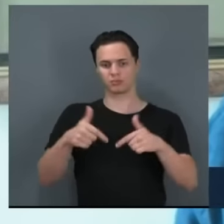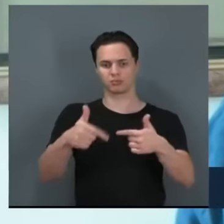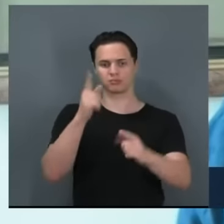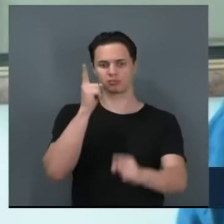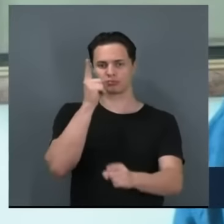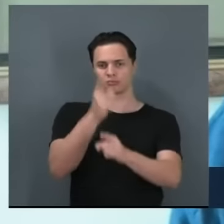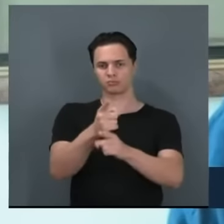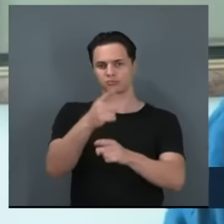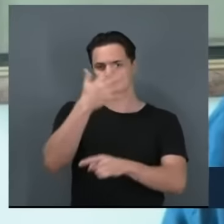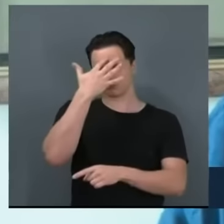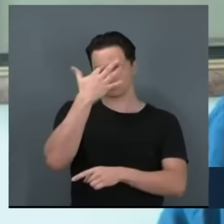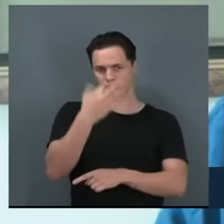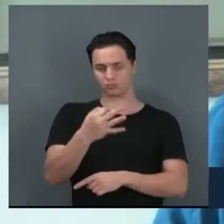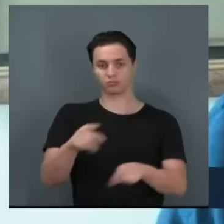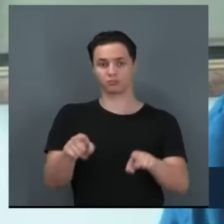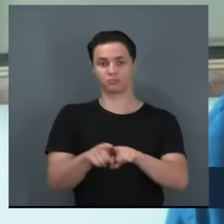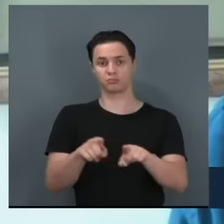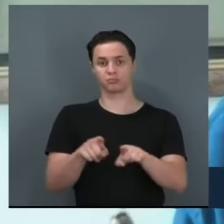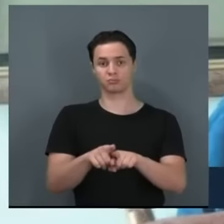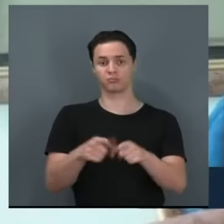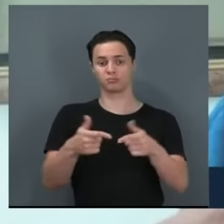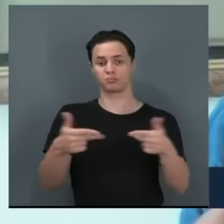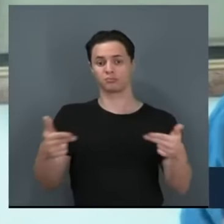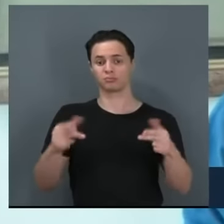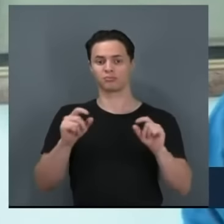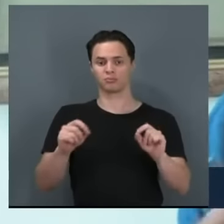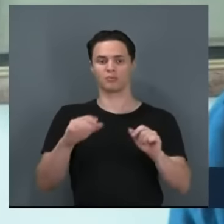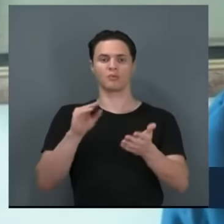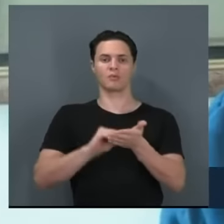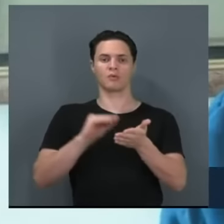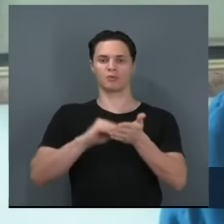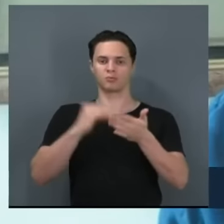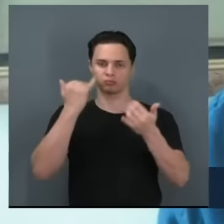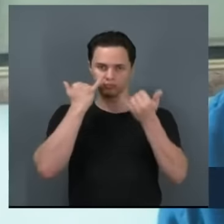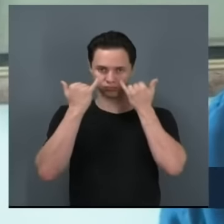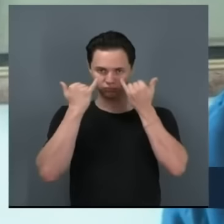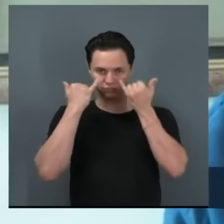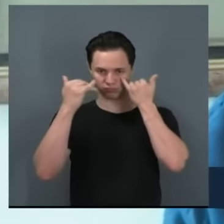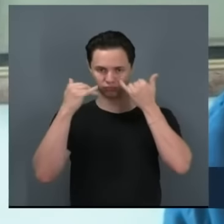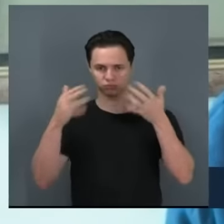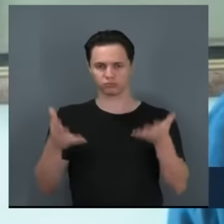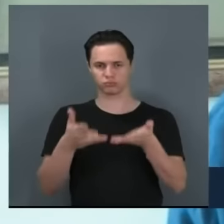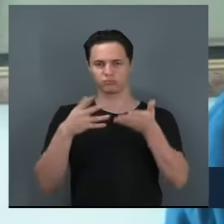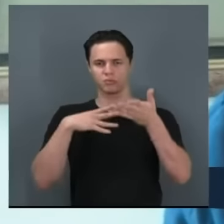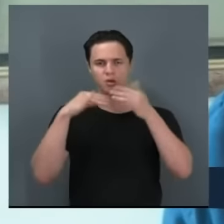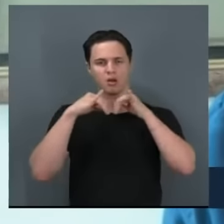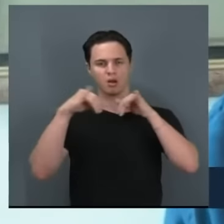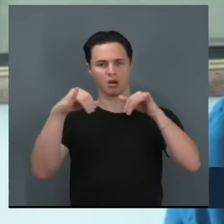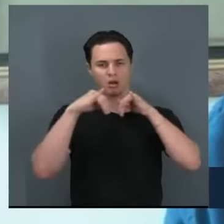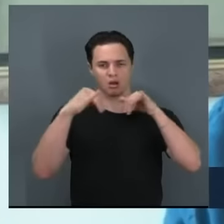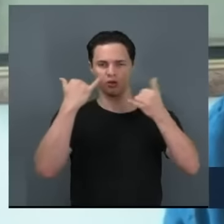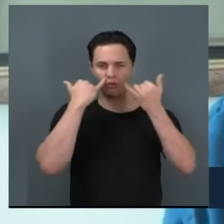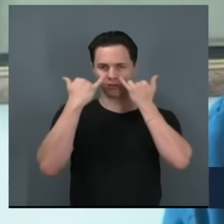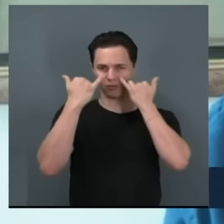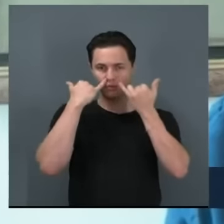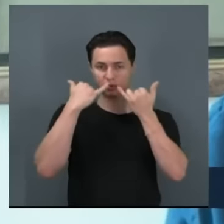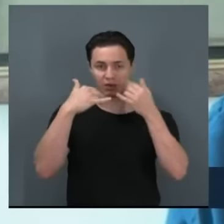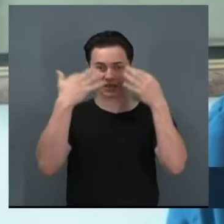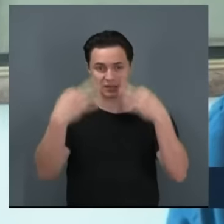e compreender o fenômeno da desinformação. Promover informações íntegras e responder aos